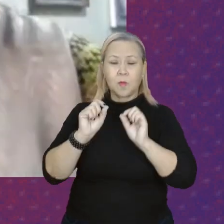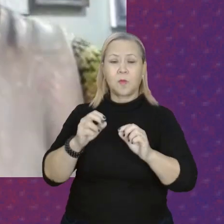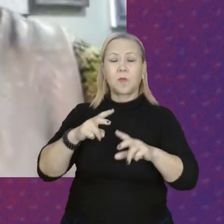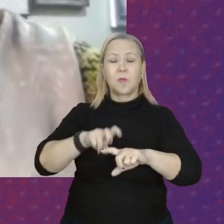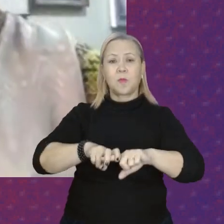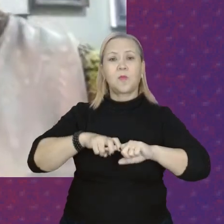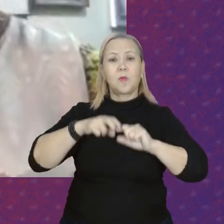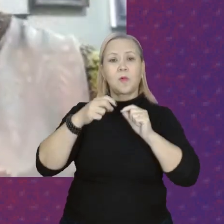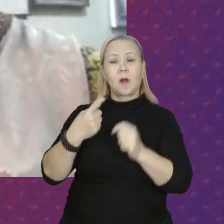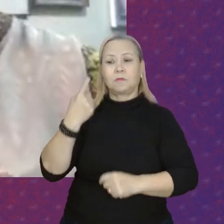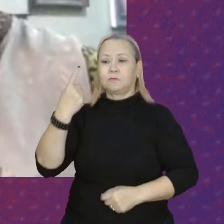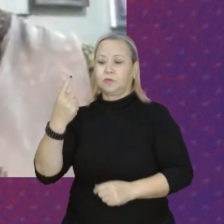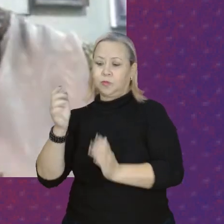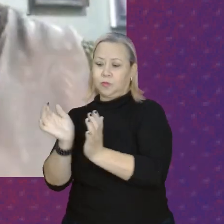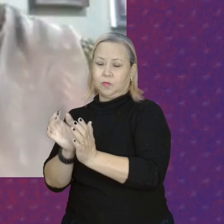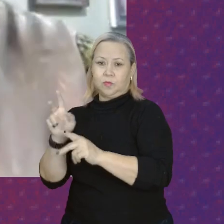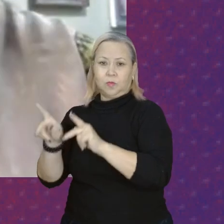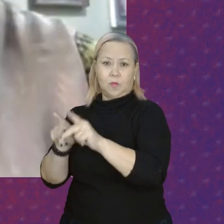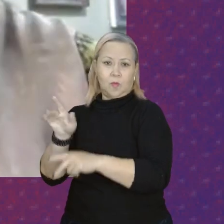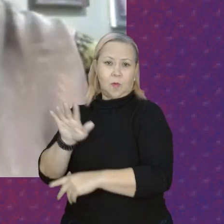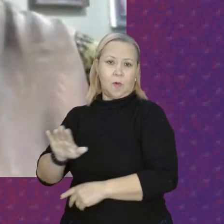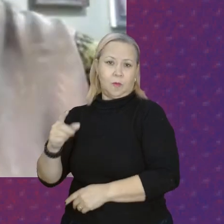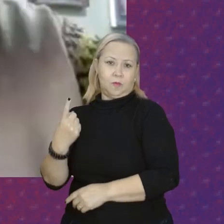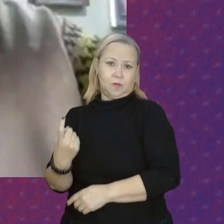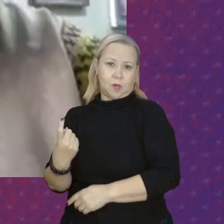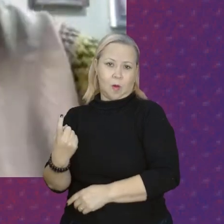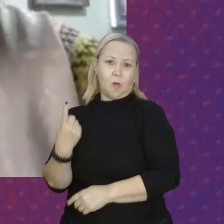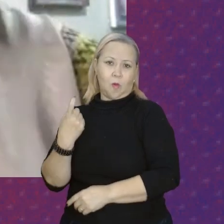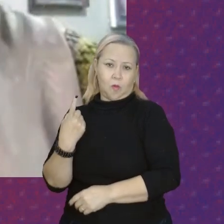povo, né? Se a gente for dialogar